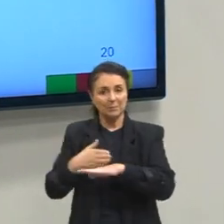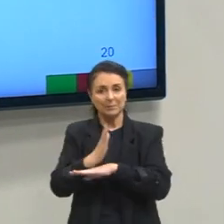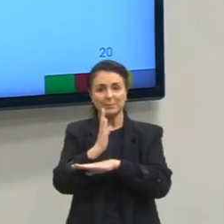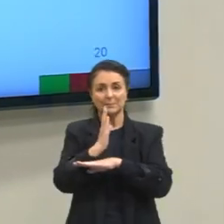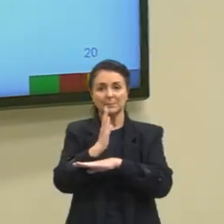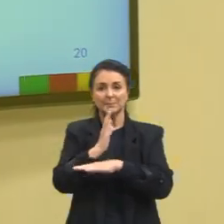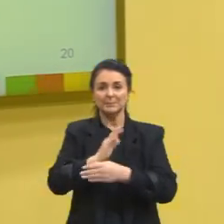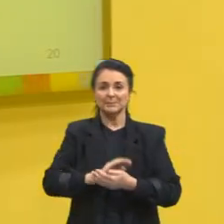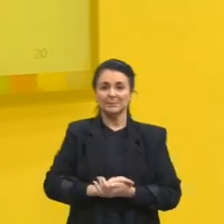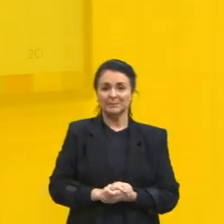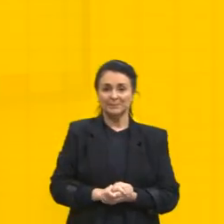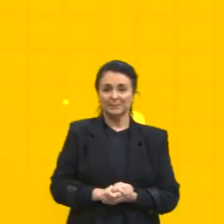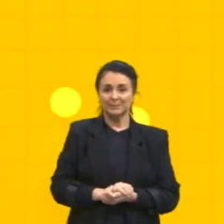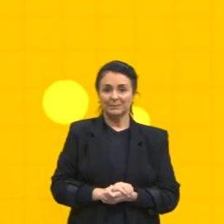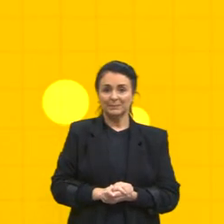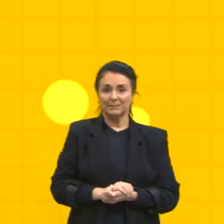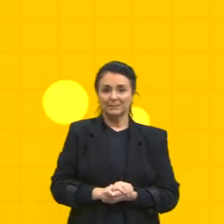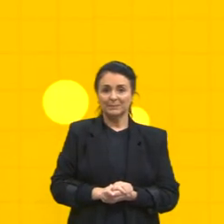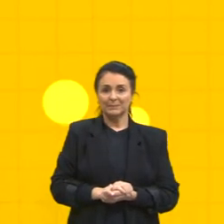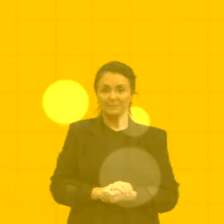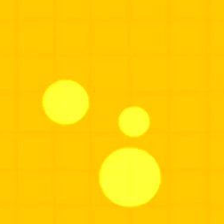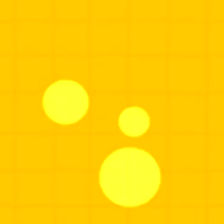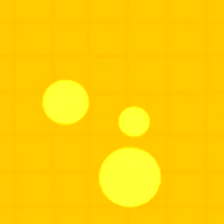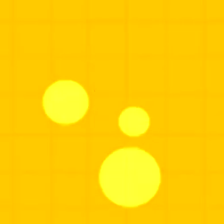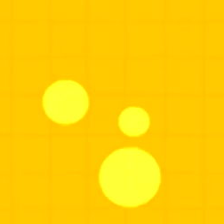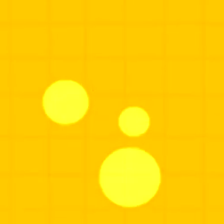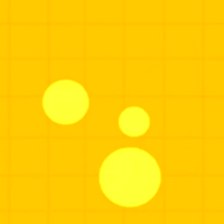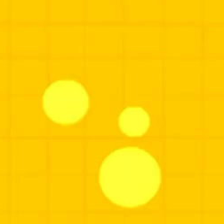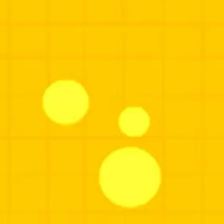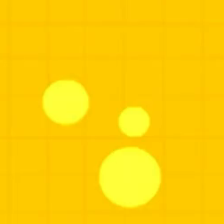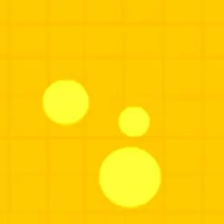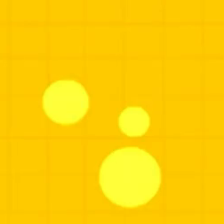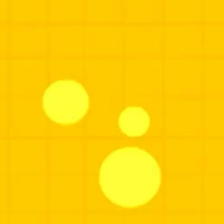Tchau, tchau.